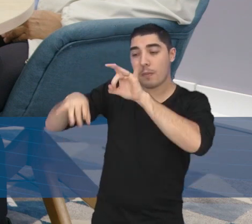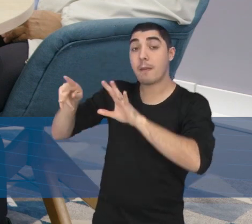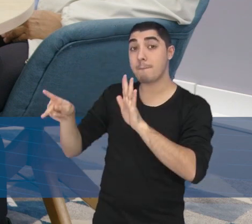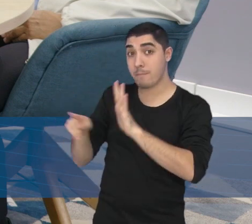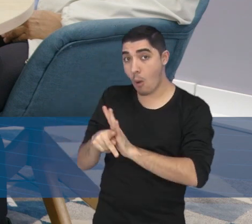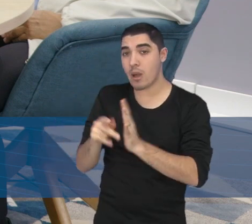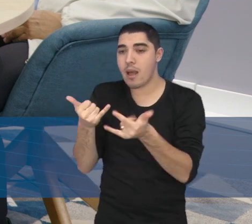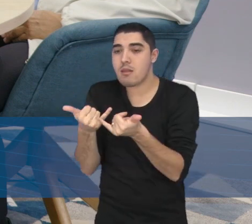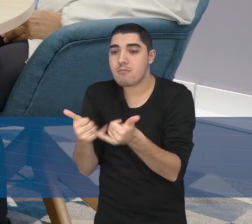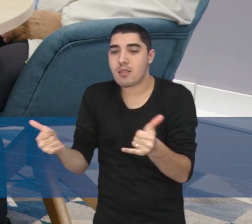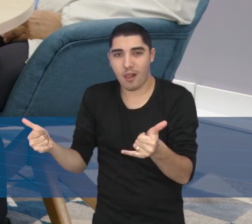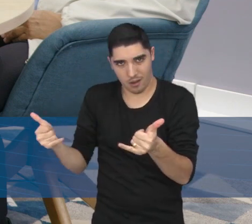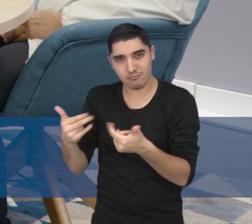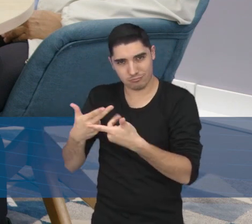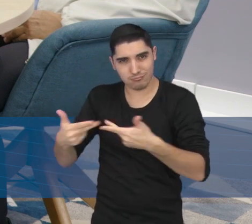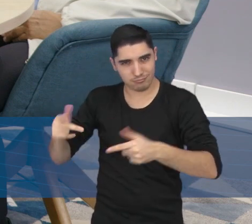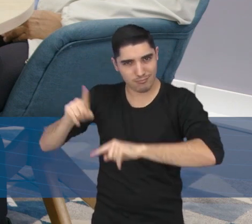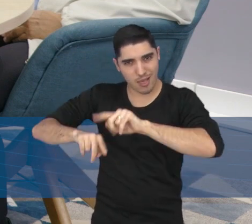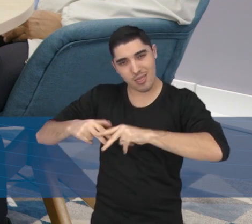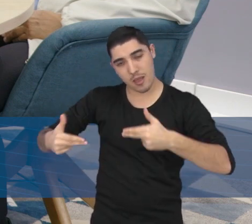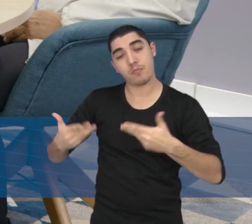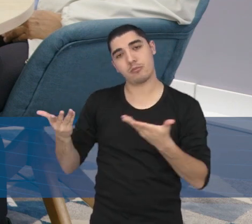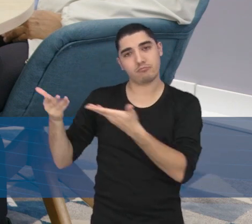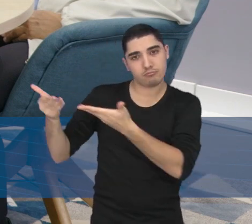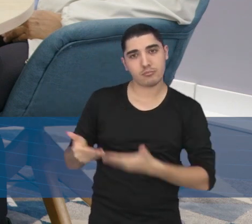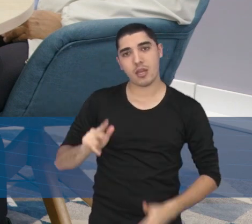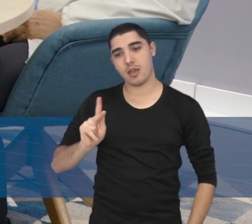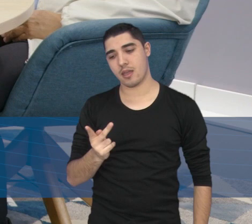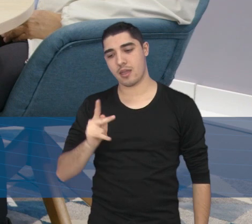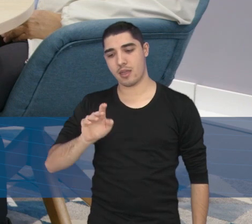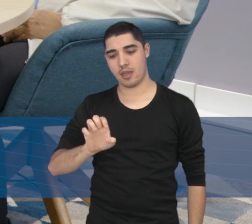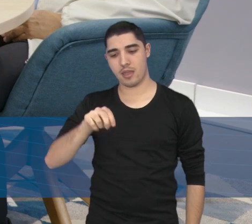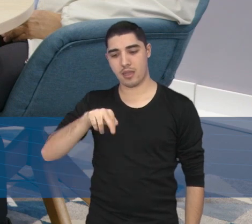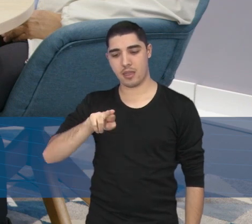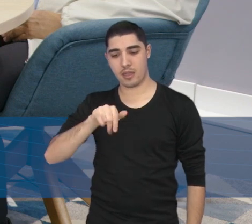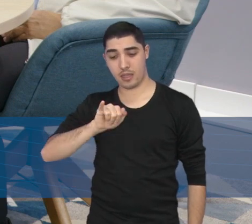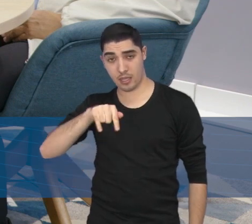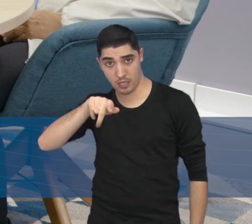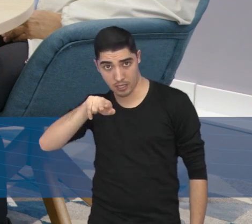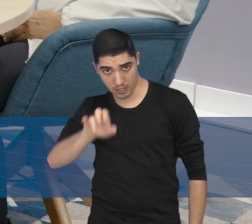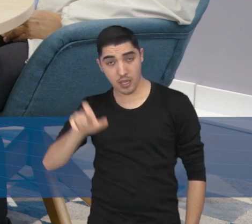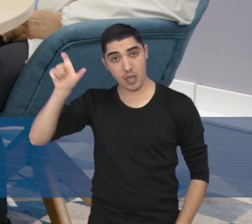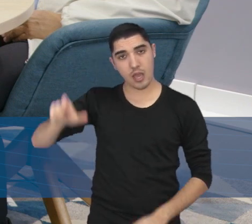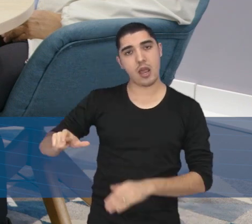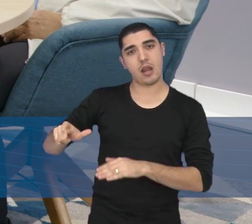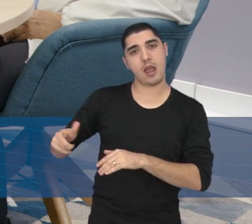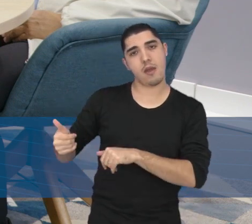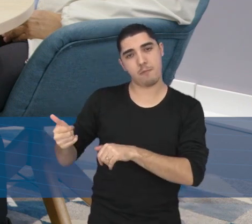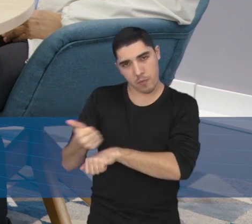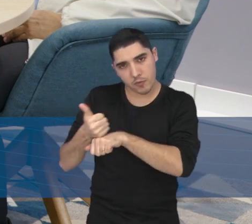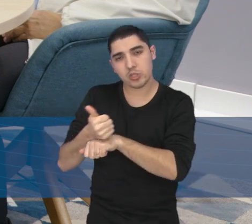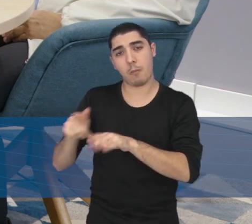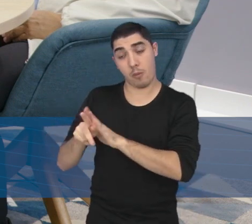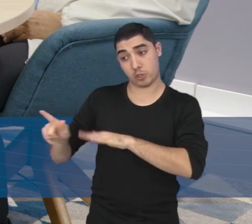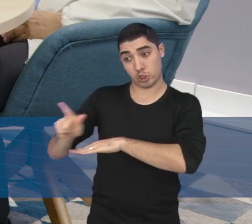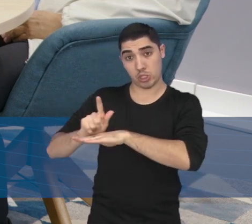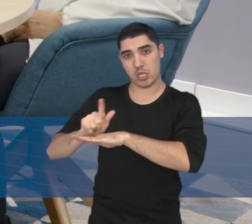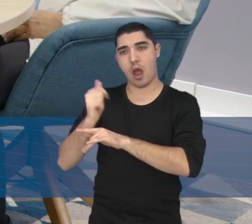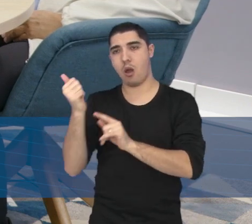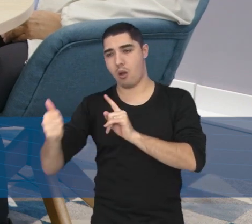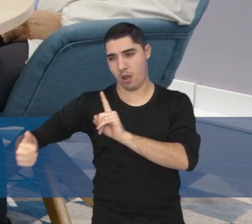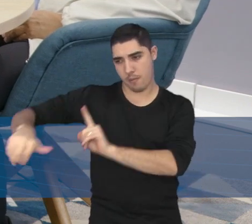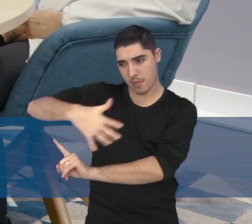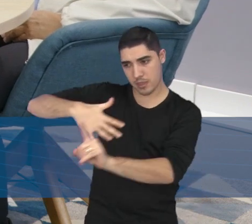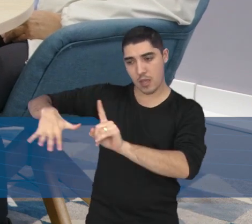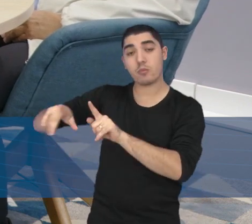lixos eletrônicos aqui no Diálogos da Cidade e eu recebo então o Henrique Mendes, que é especialista em gestão ambiental e também mestre